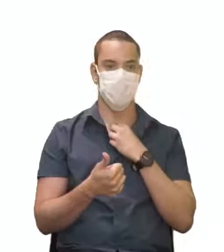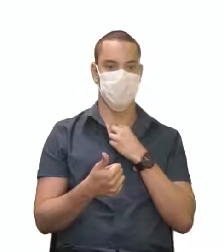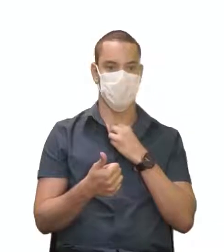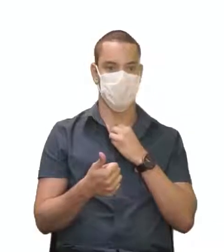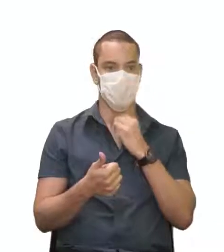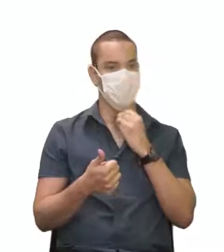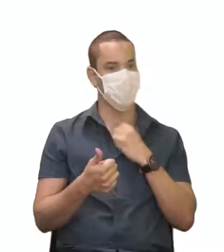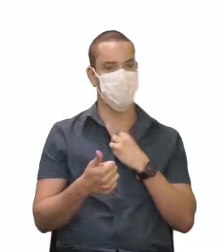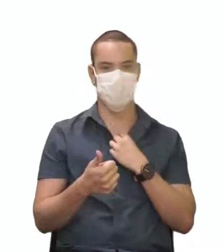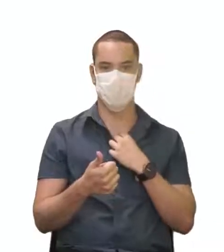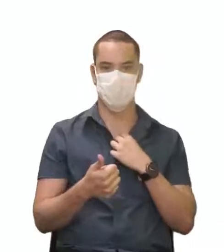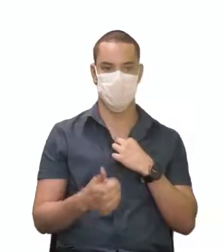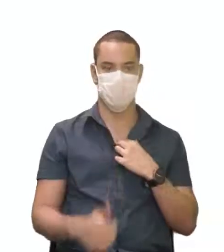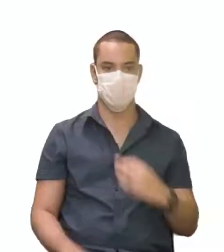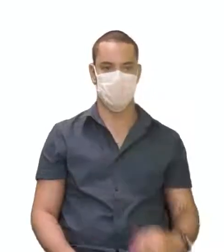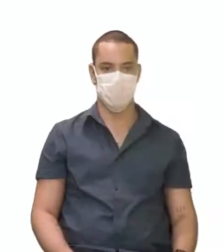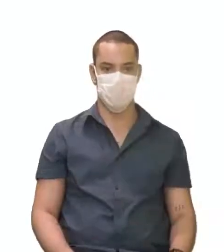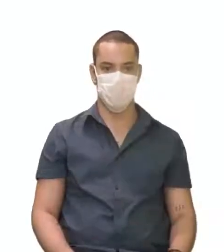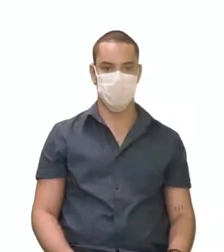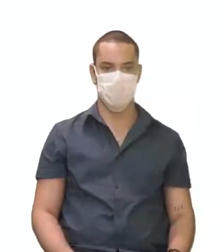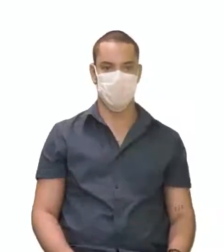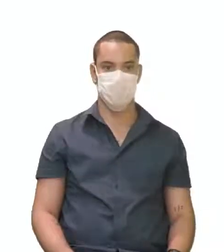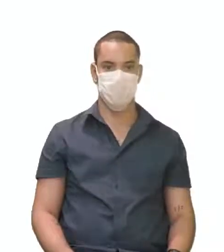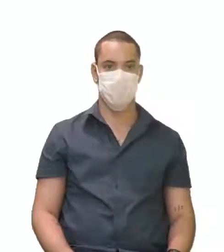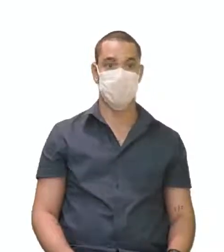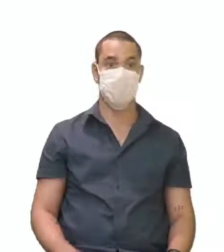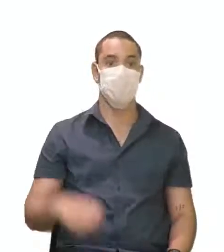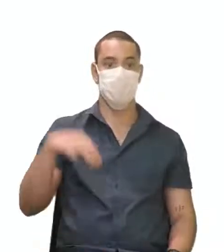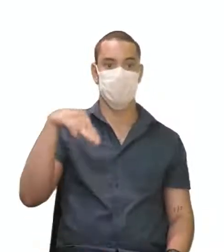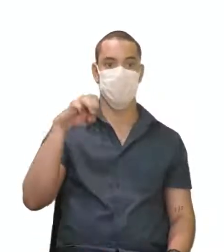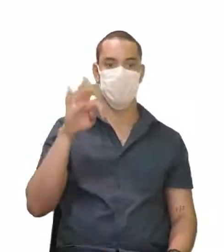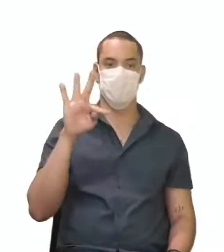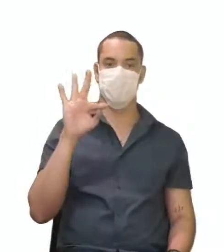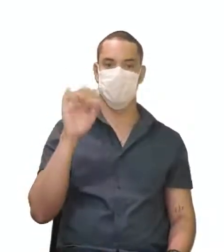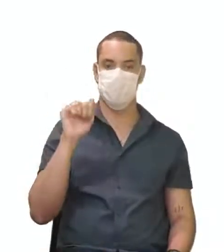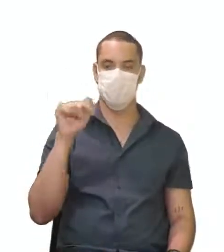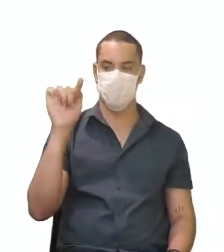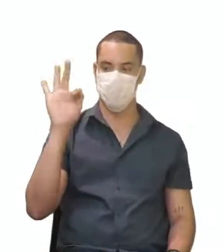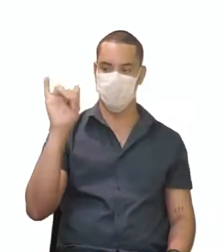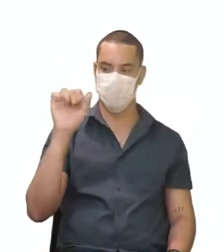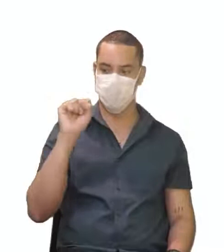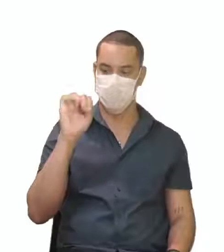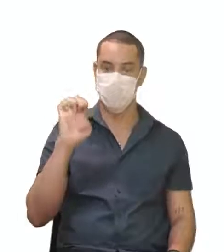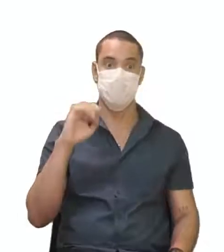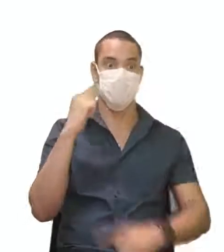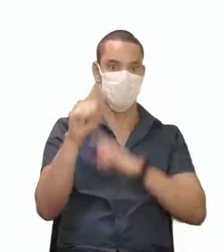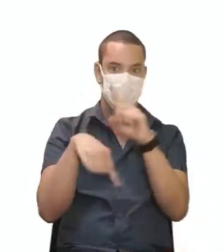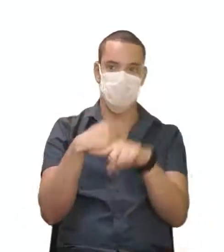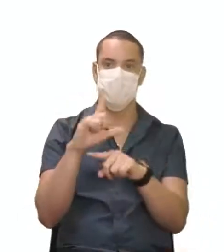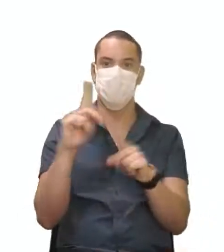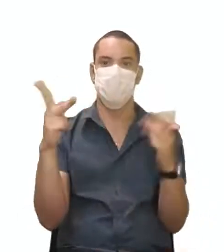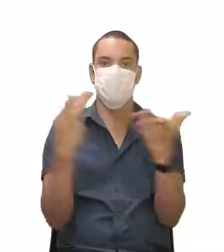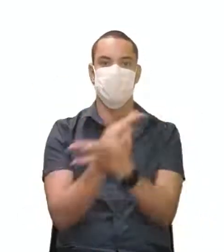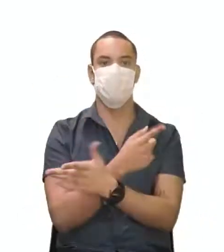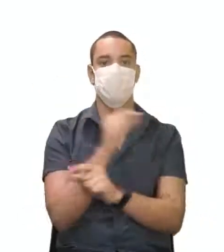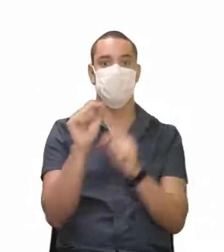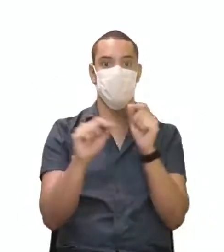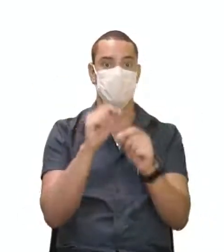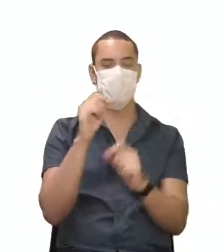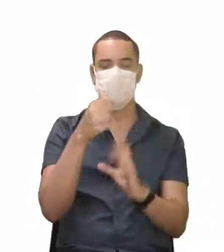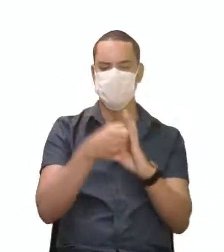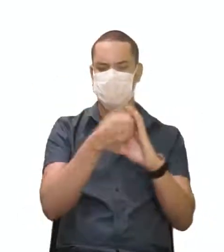Vamos seguindo. Na metáfase, que vem após a prófase, o que você vai ter? Qual é a